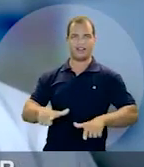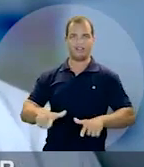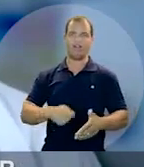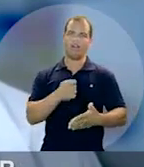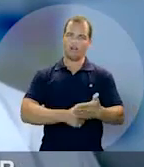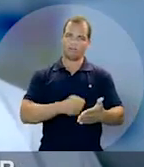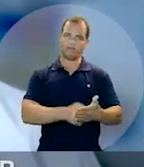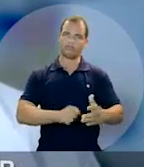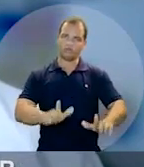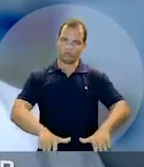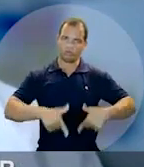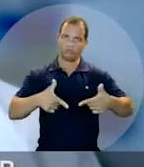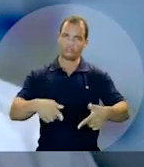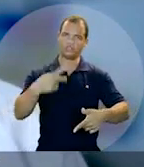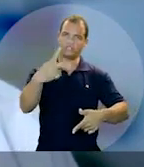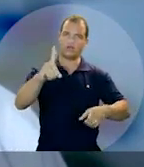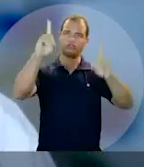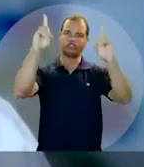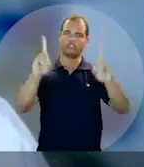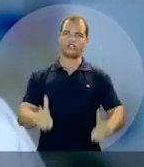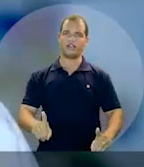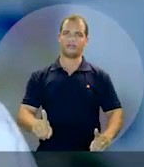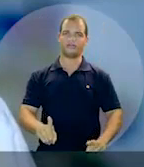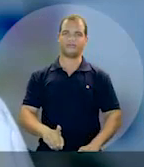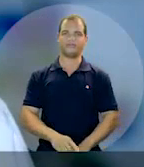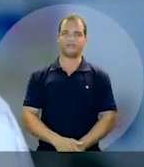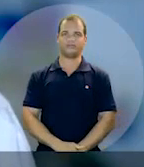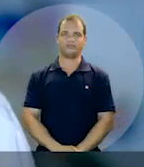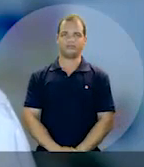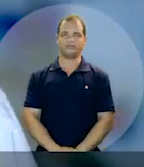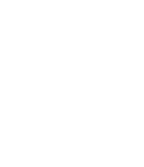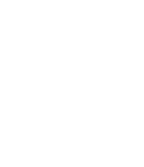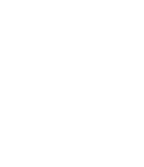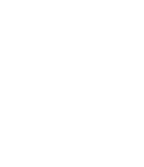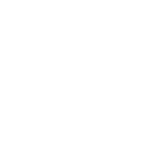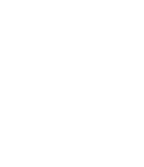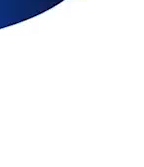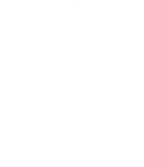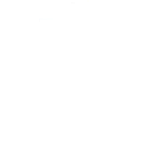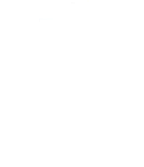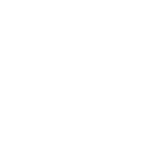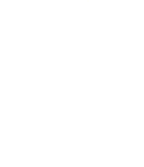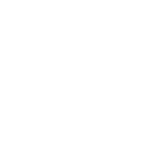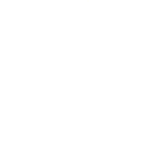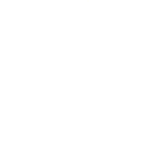eu não vou castigar o trabalhador. O PROS luta pelos seus direitos. PROS 90.